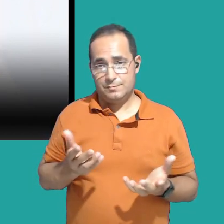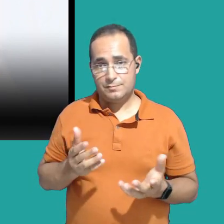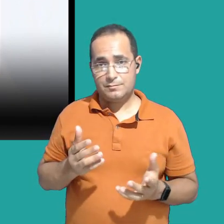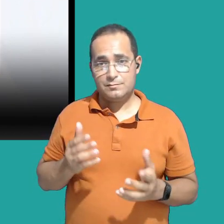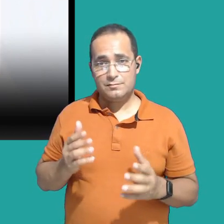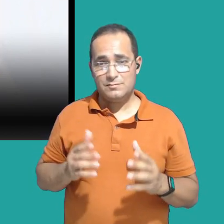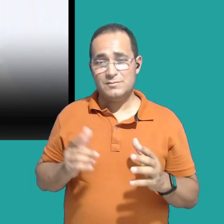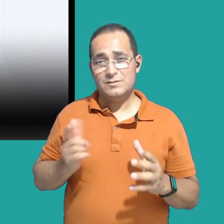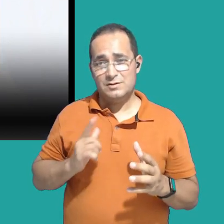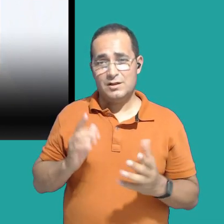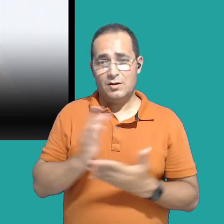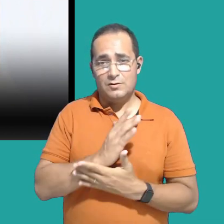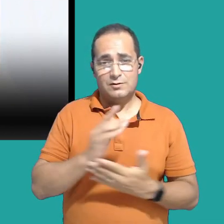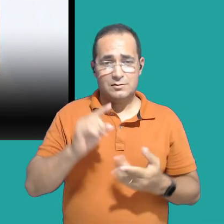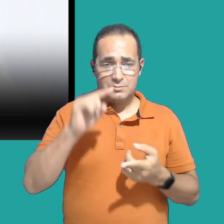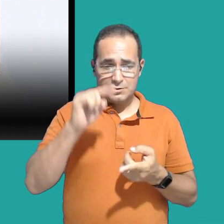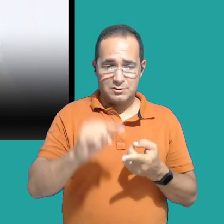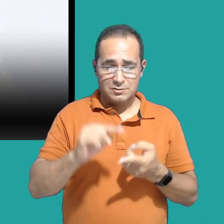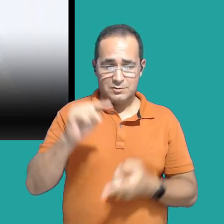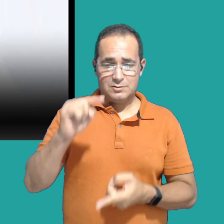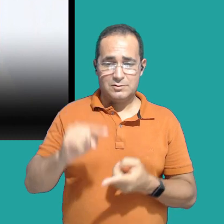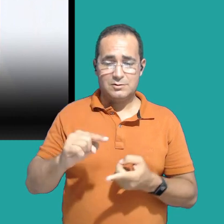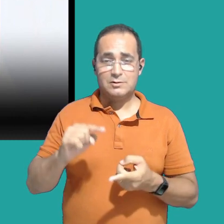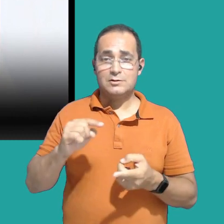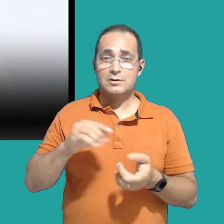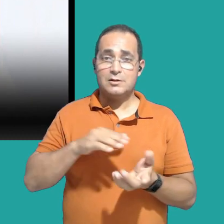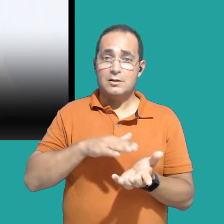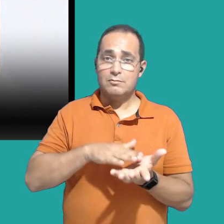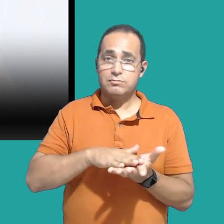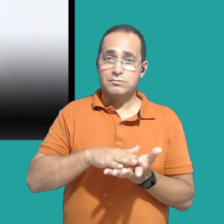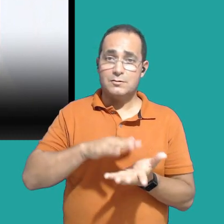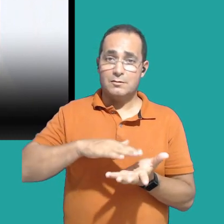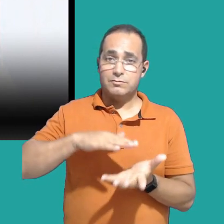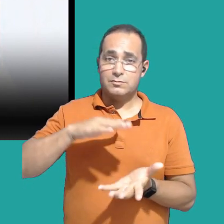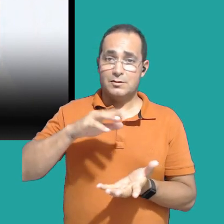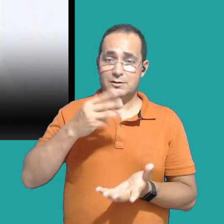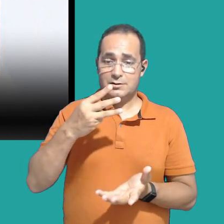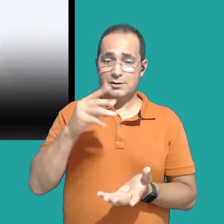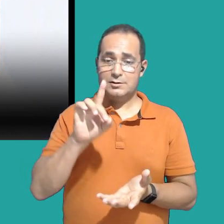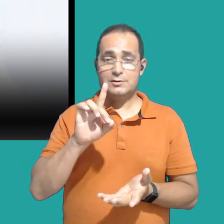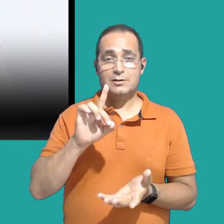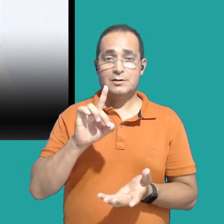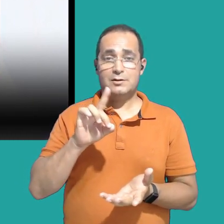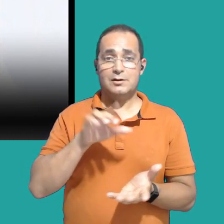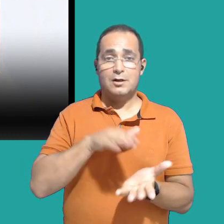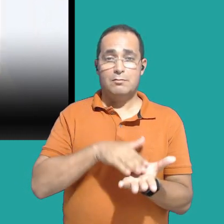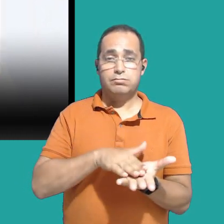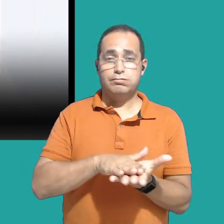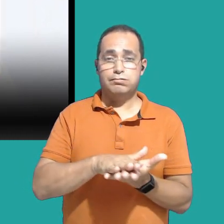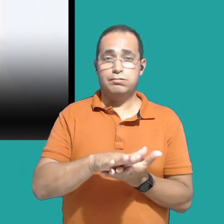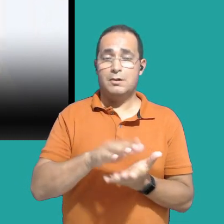E assim, por exemplo, você tem, sabe, vários tipos de miniatura. Hoje em dia a gente tem impressão 3D,